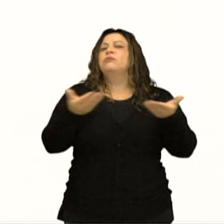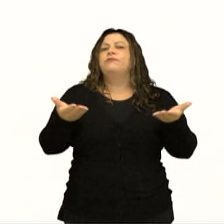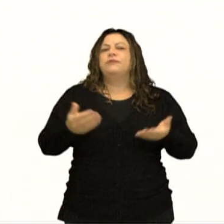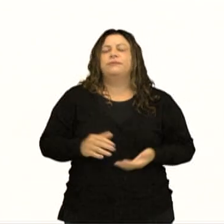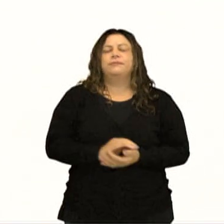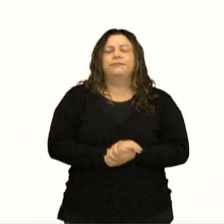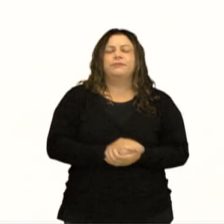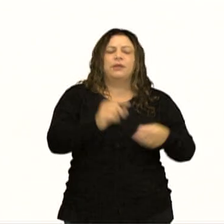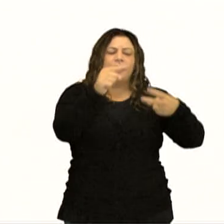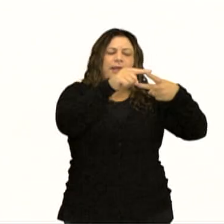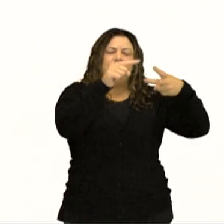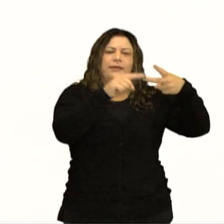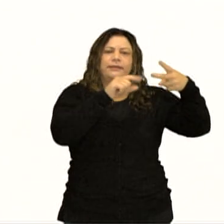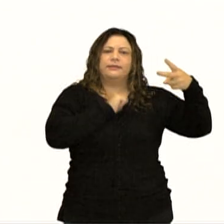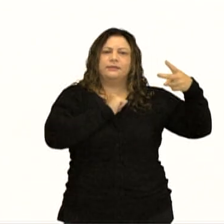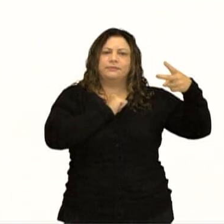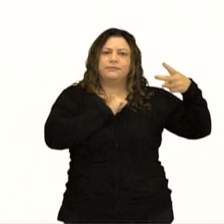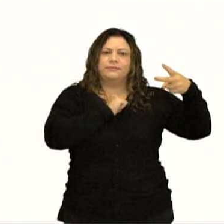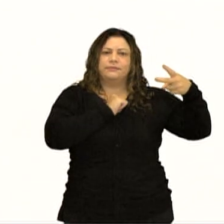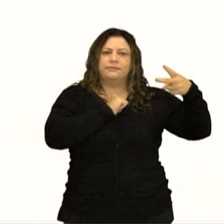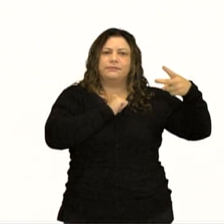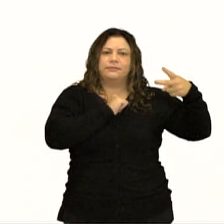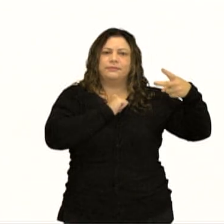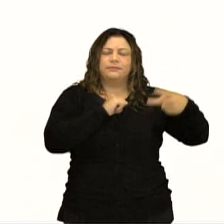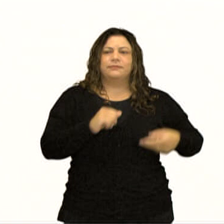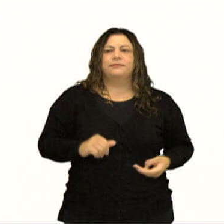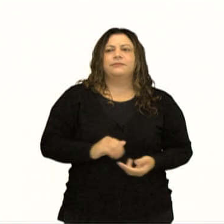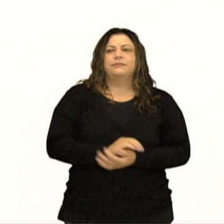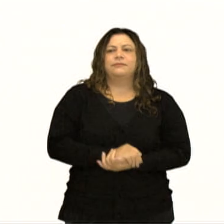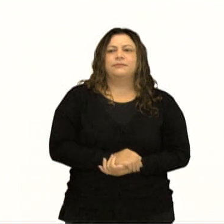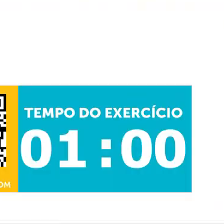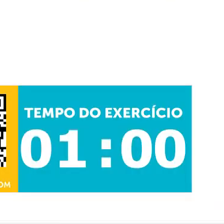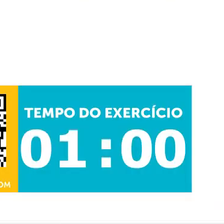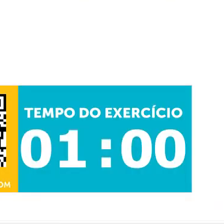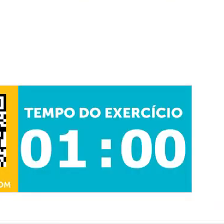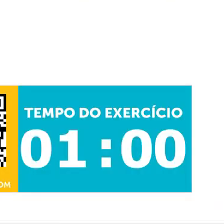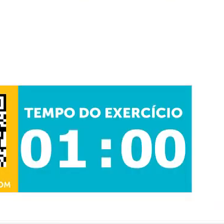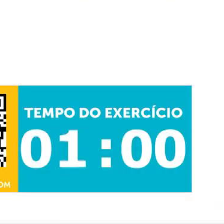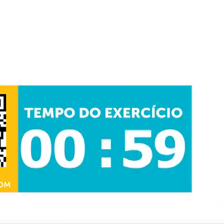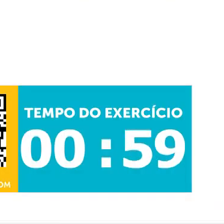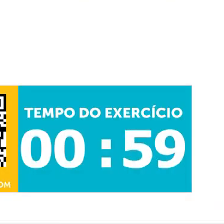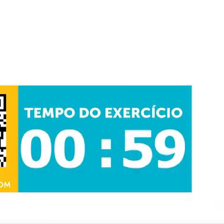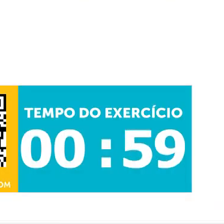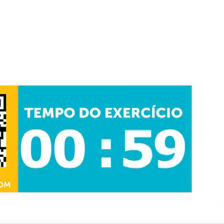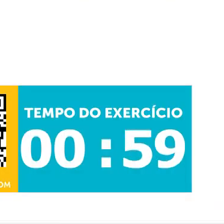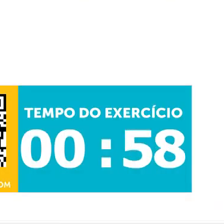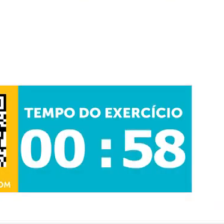Qual a alternativa?